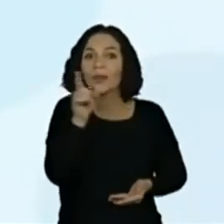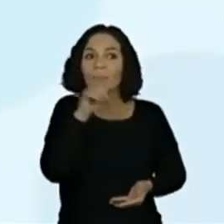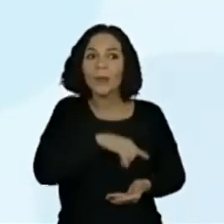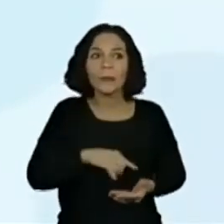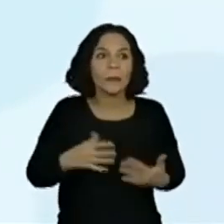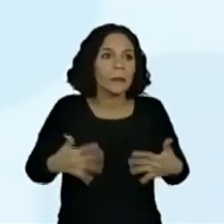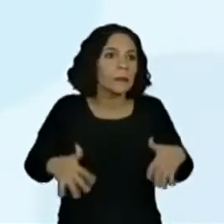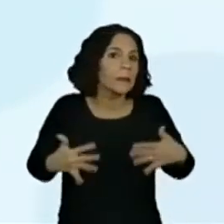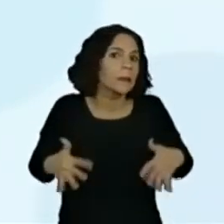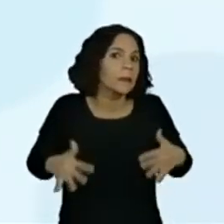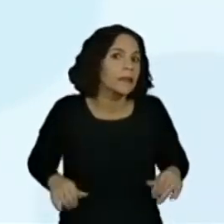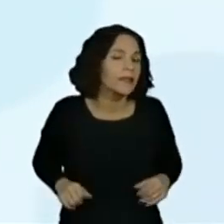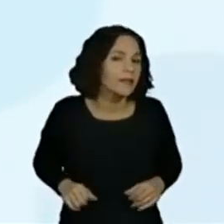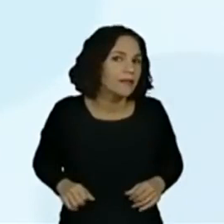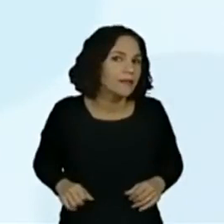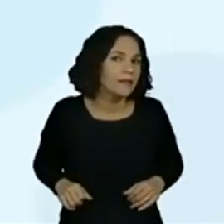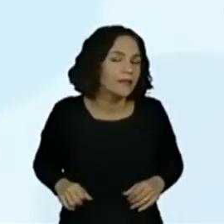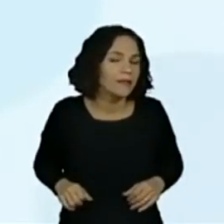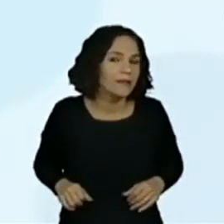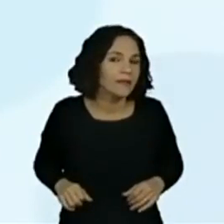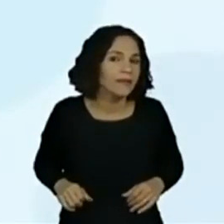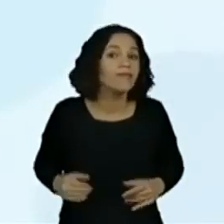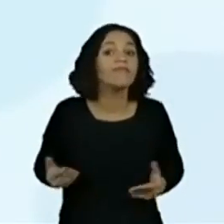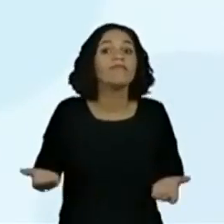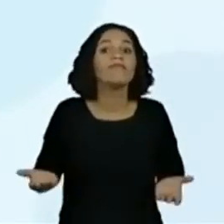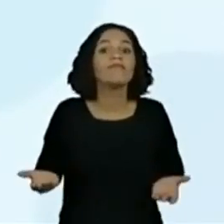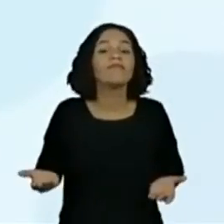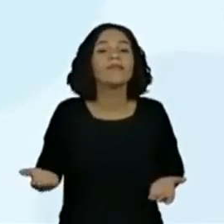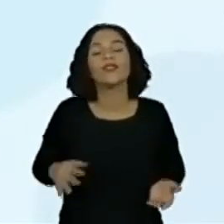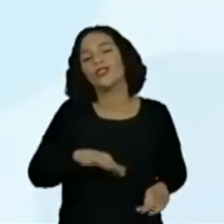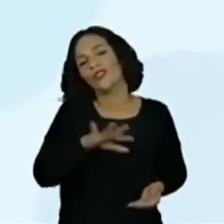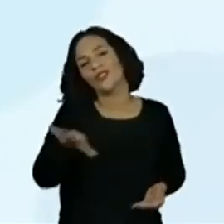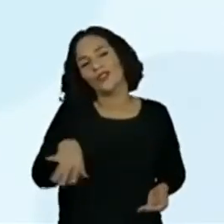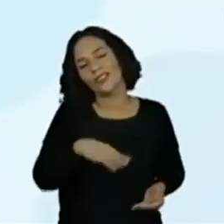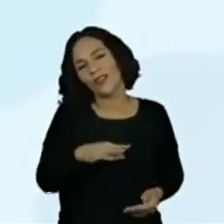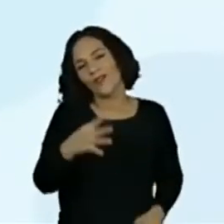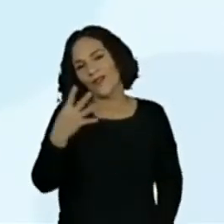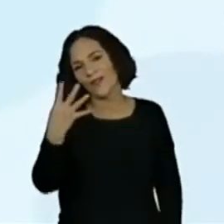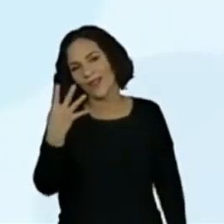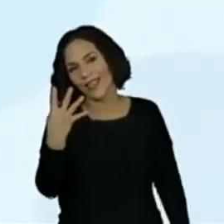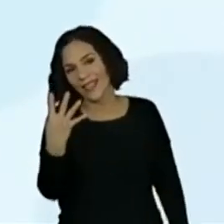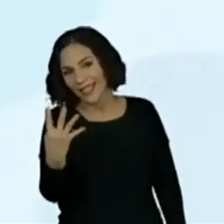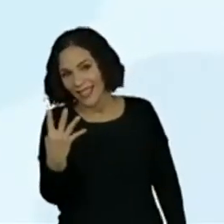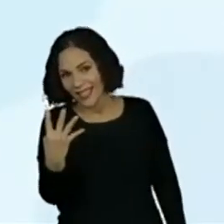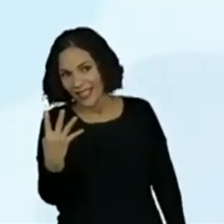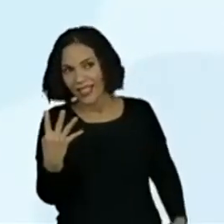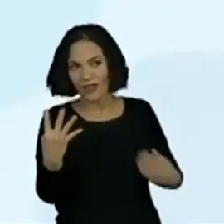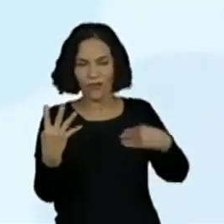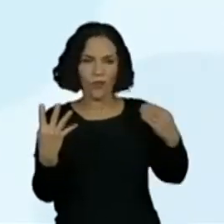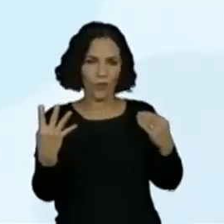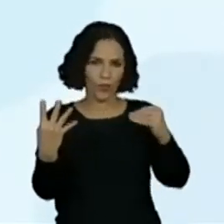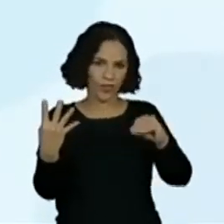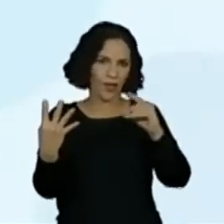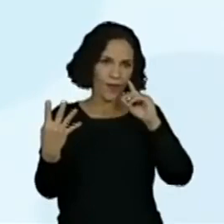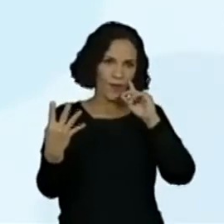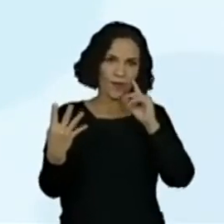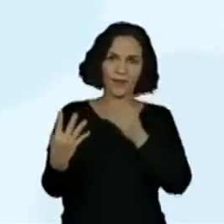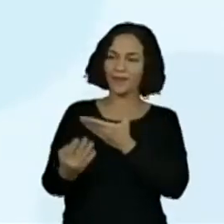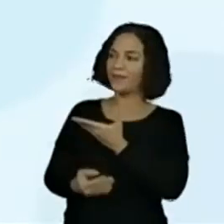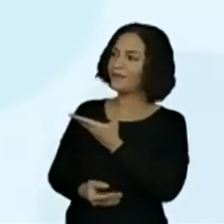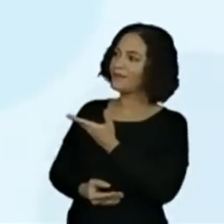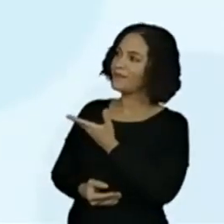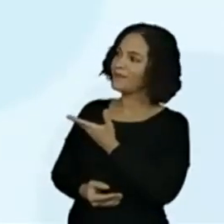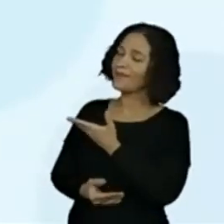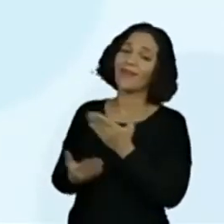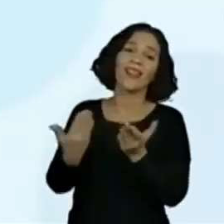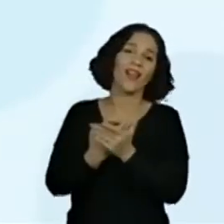turminha? Vamos colocar lá? Vendeu 40 e... Vou colocar aqui, tá, turminha? Ó, professores,